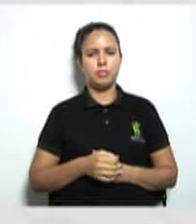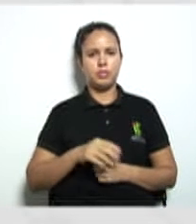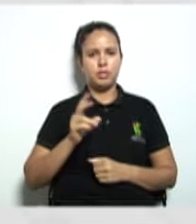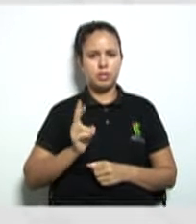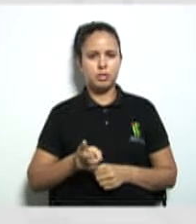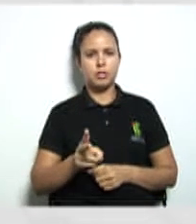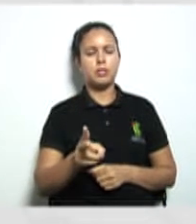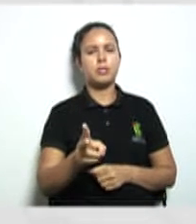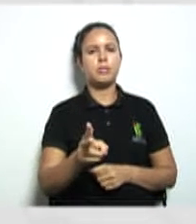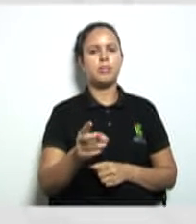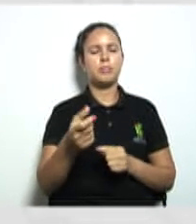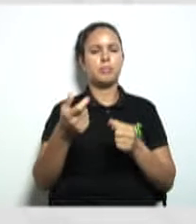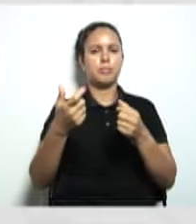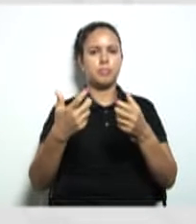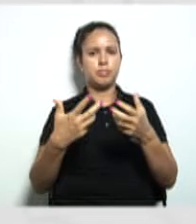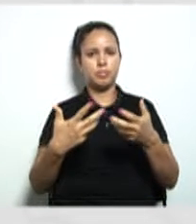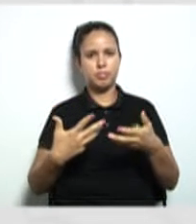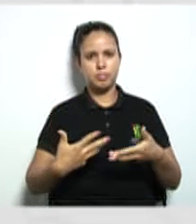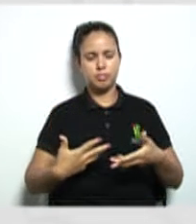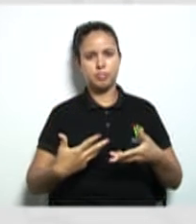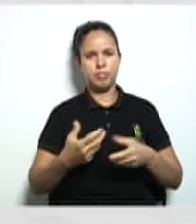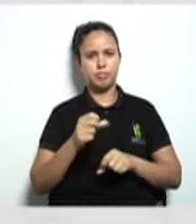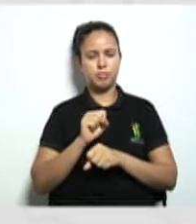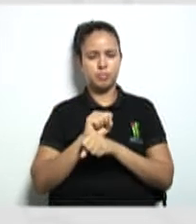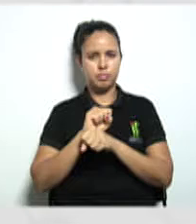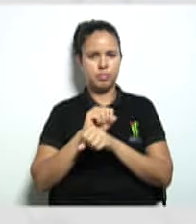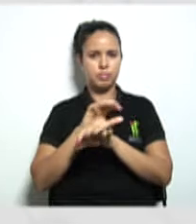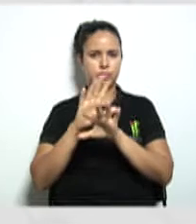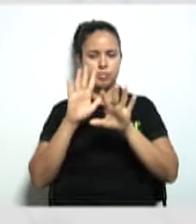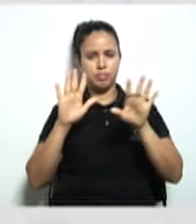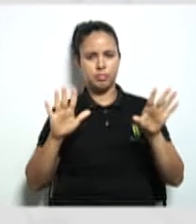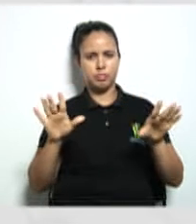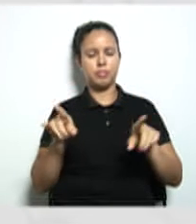Sempre ele está falando sobre a questão da transparência e da